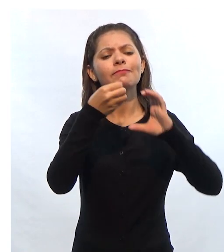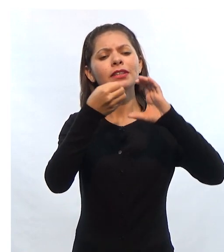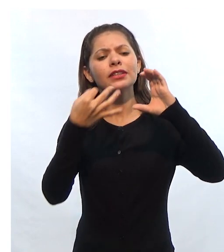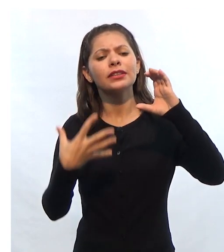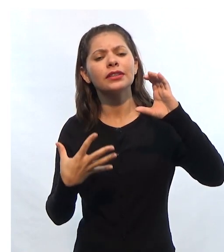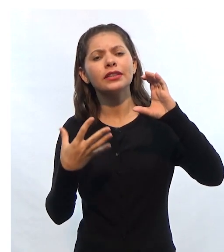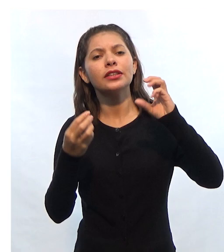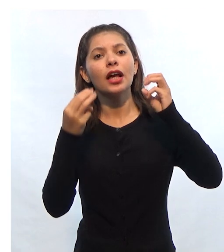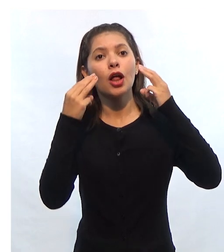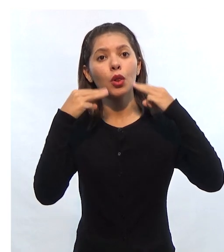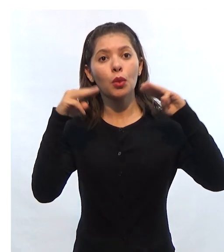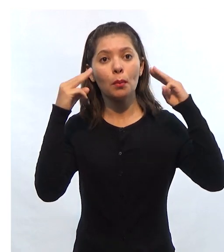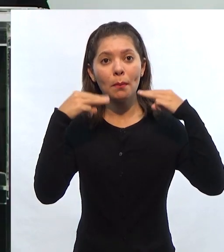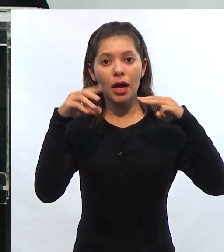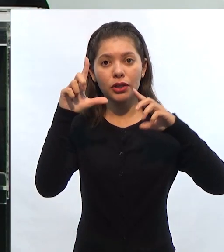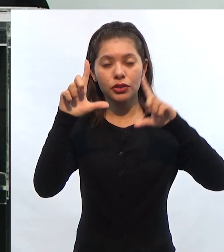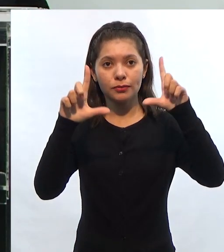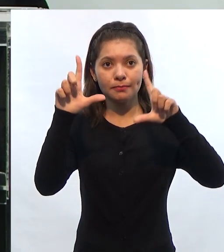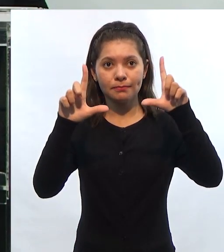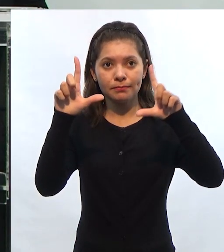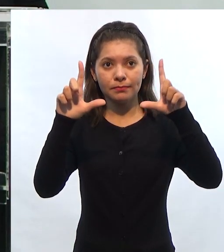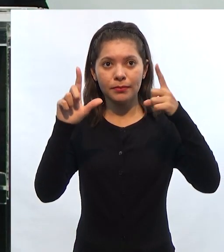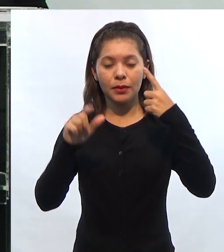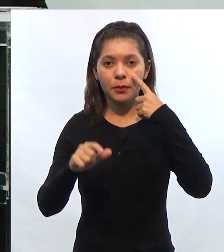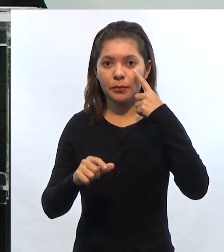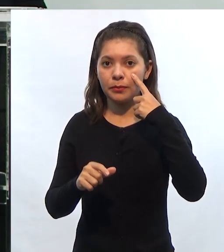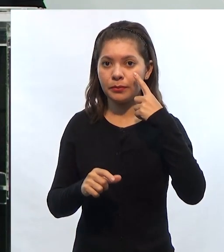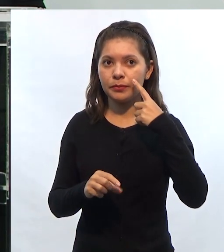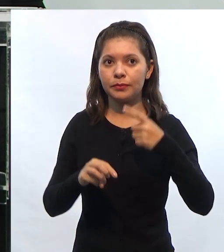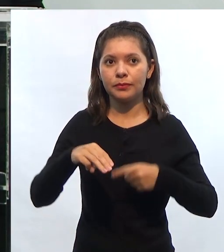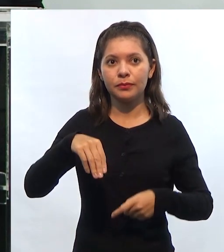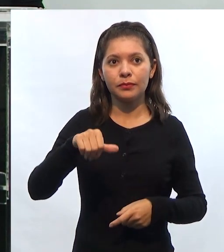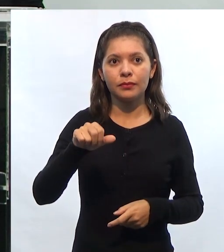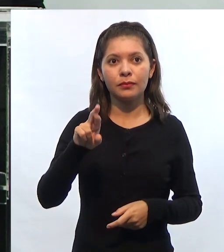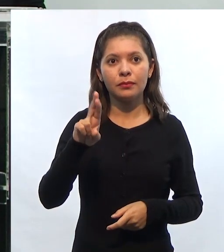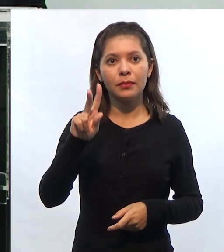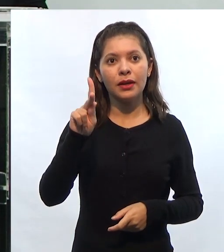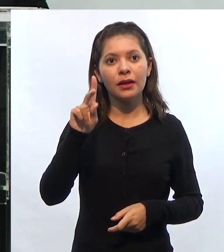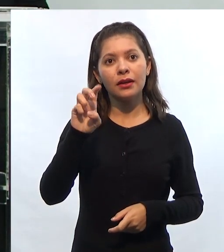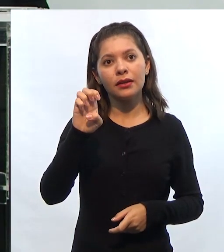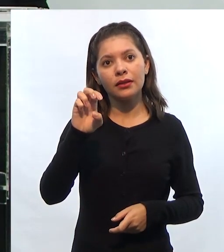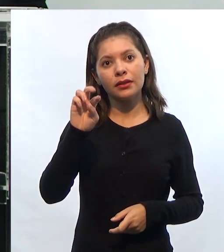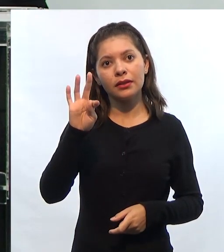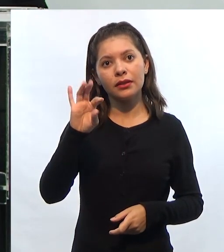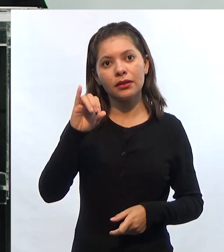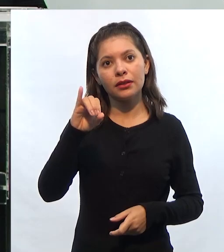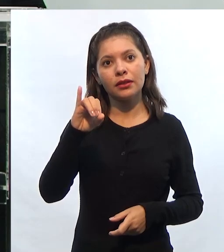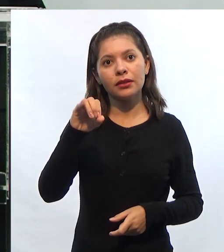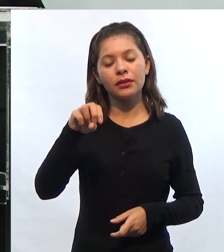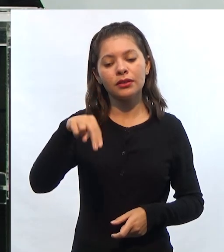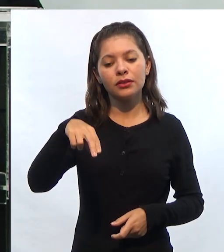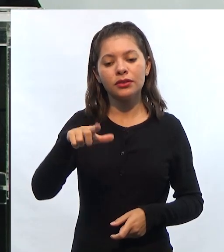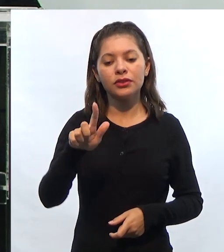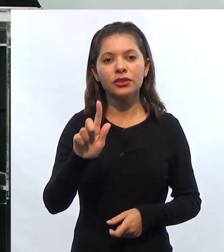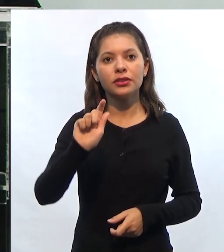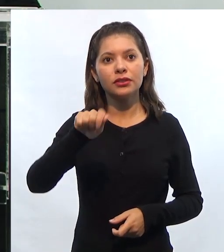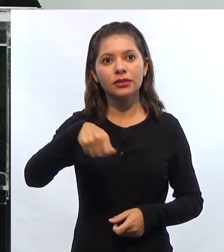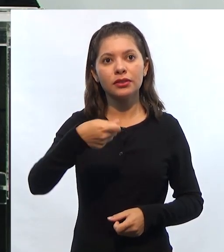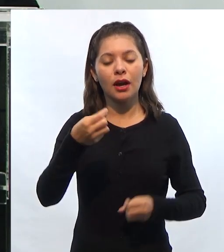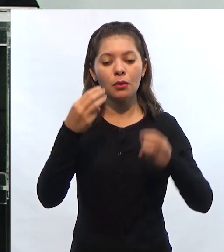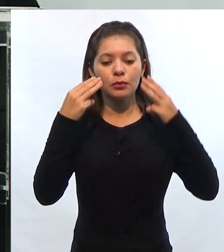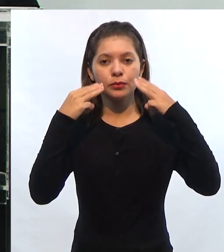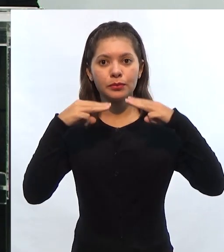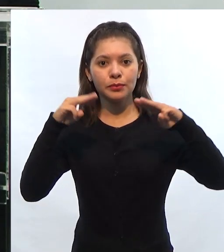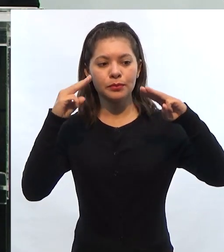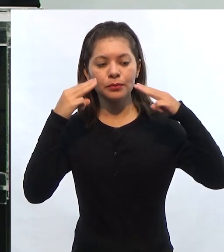do marketing. Nós vamos estudar o que é marketing, o marketing na história, as necessidades, desejos e demanda, que